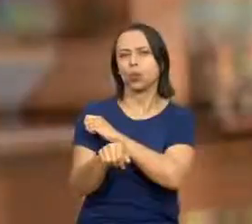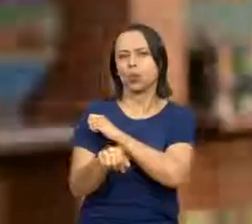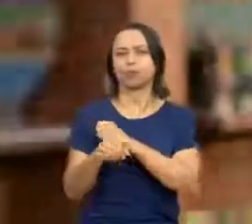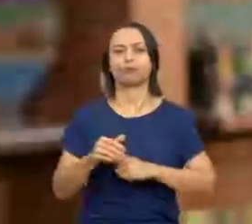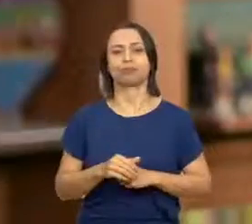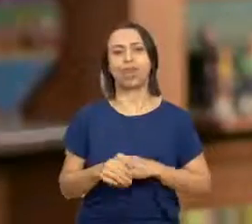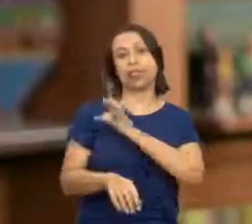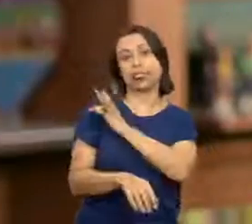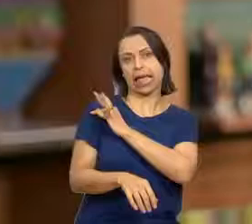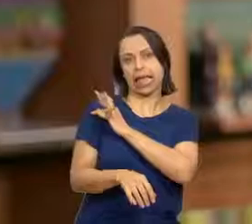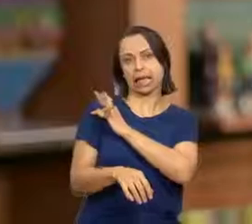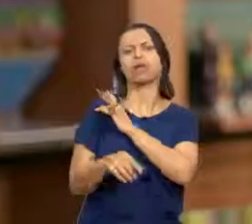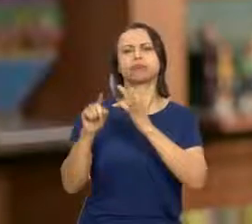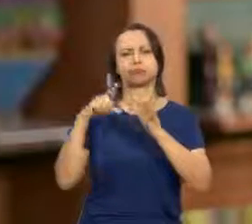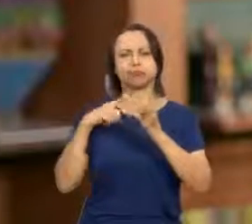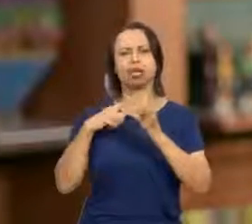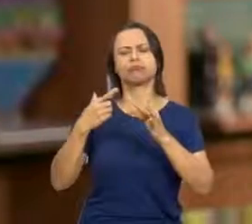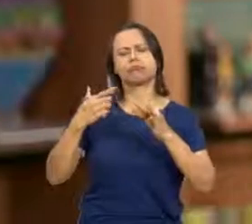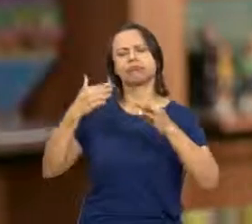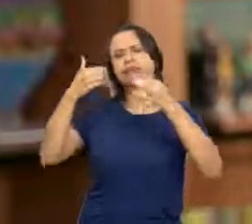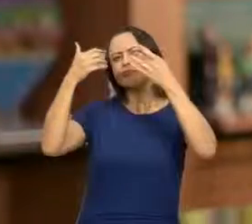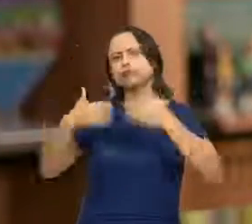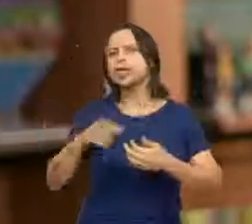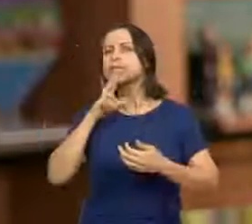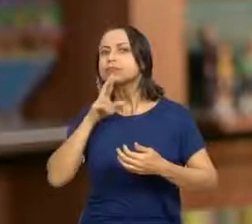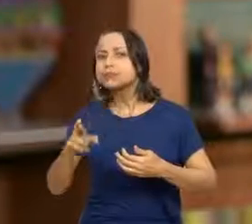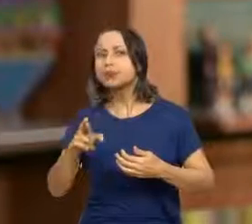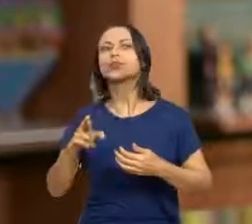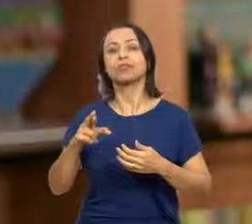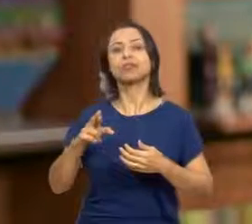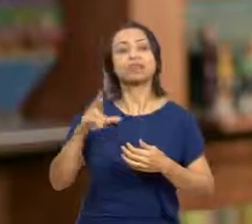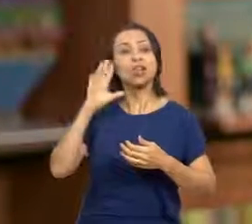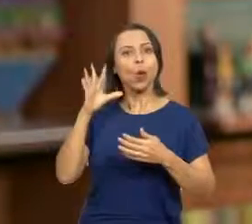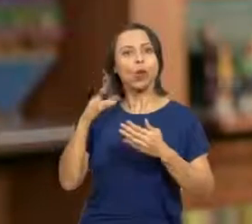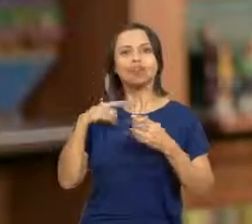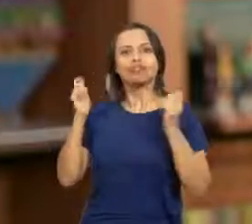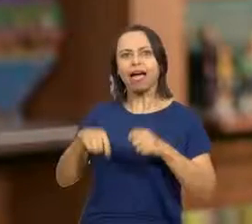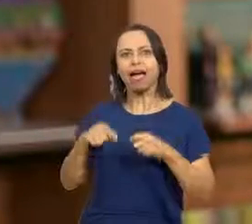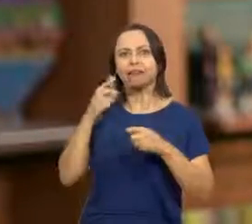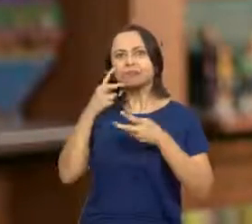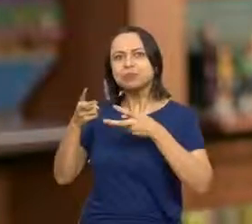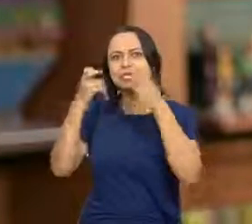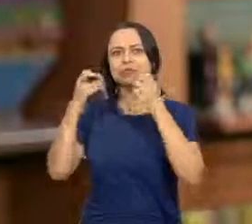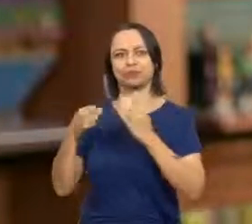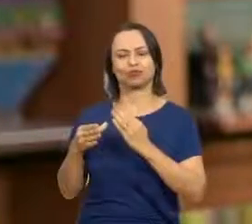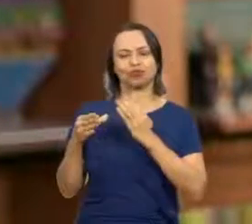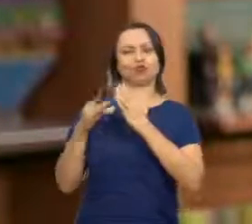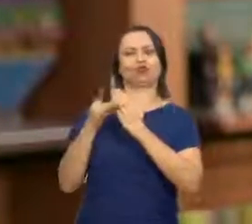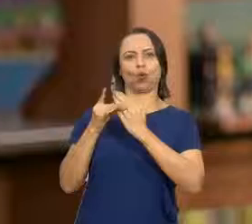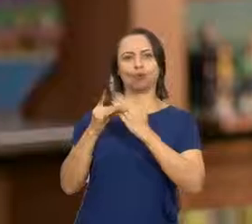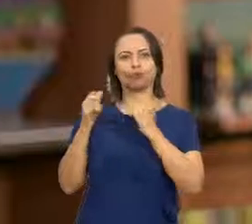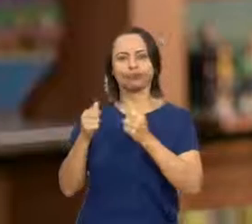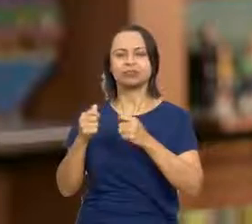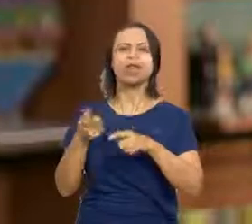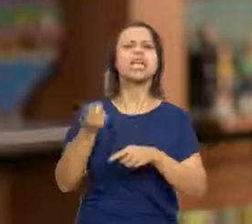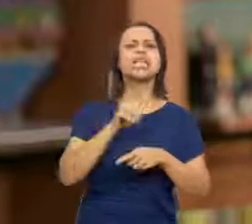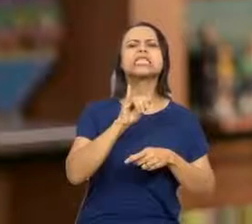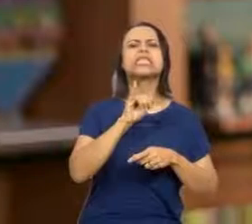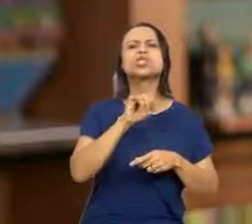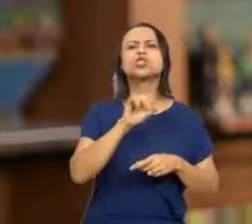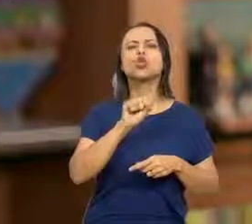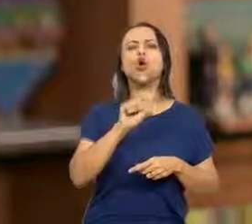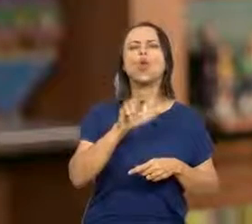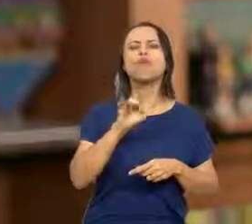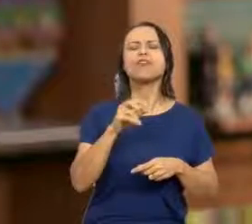aluno? A técnica responde problemas solúveis. A filosofia responde problemas insolúveis. E nós